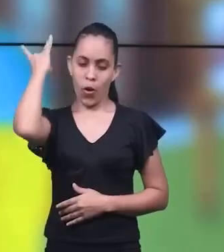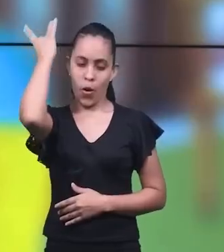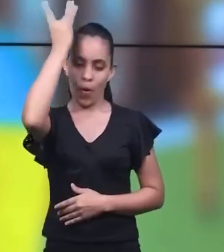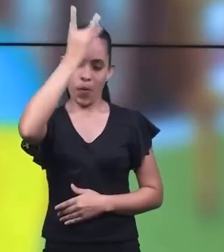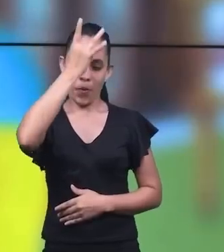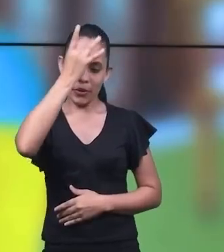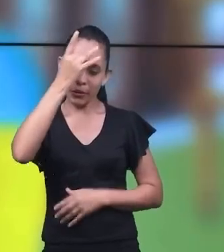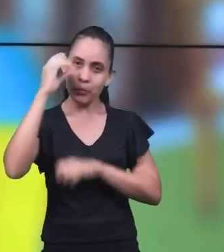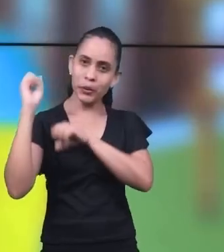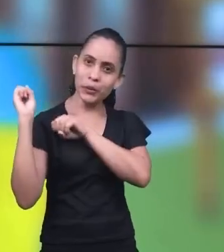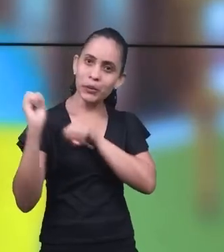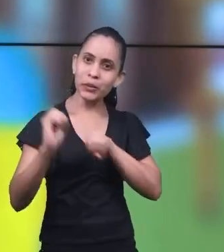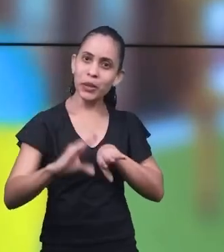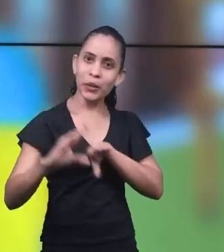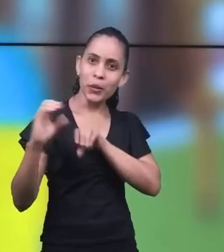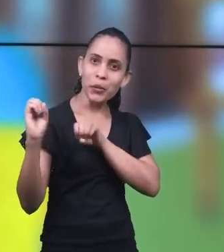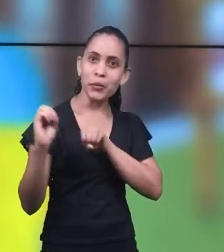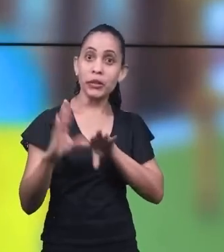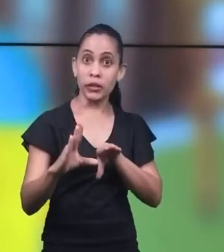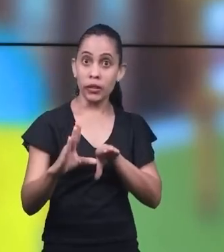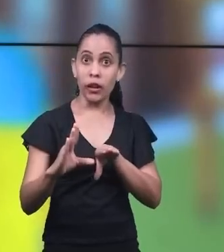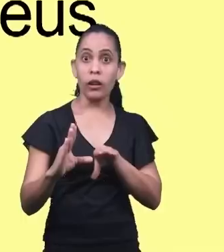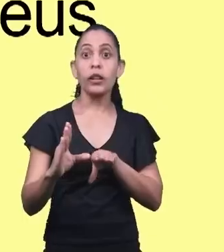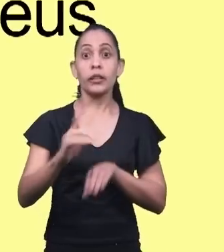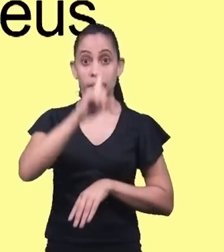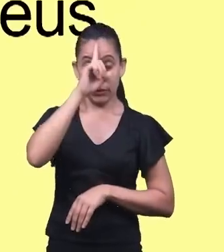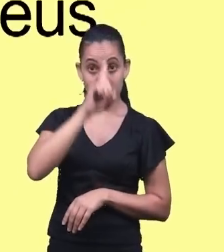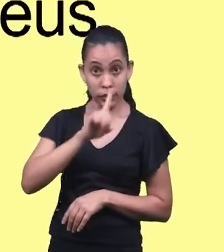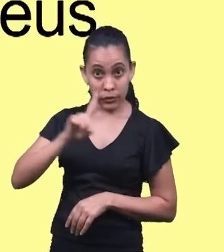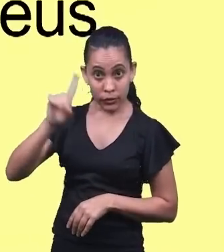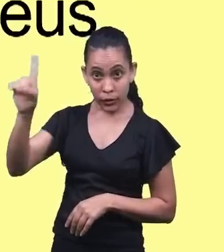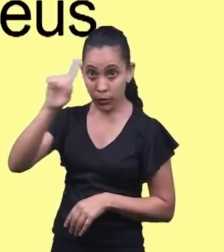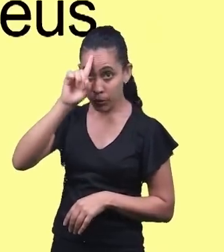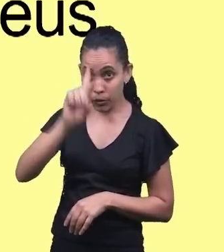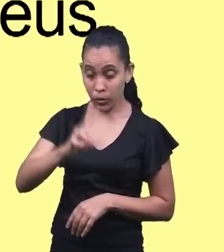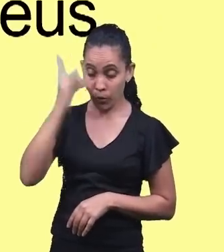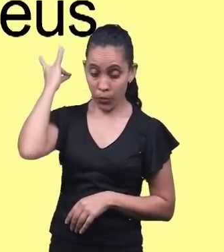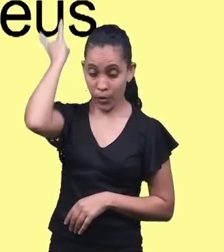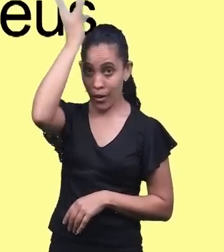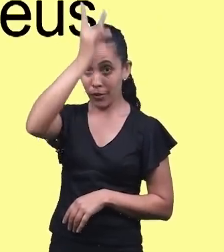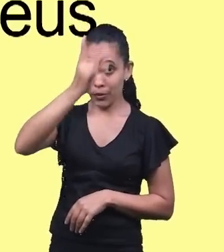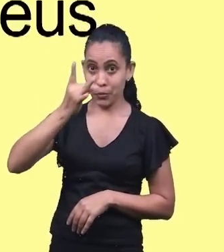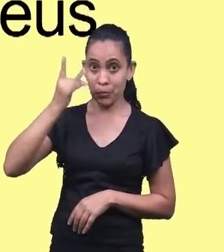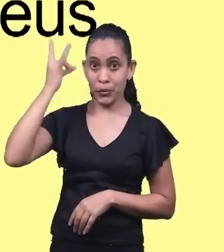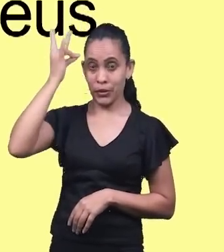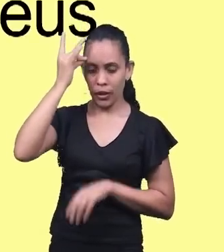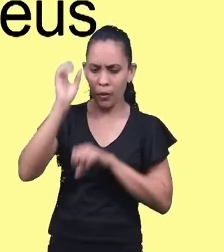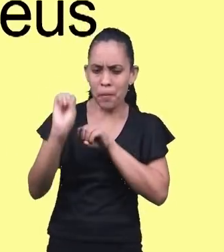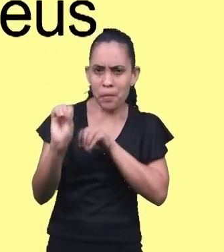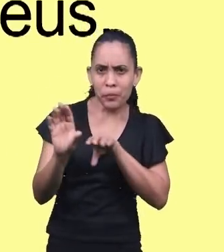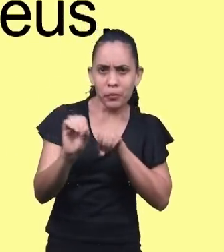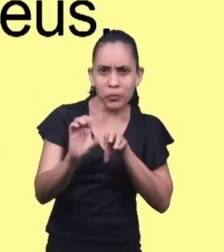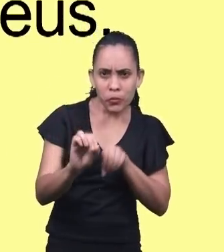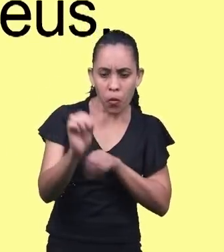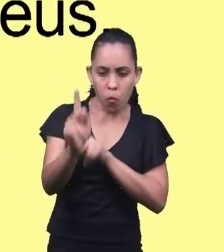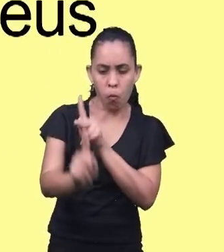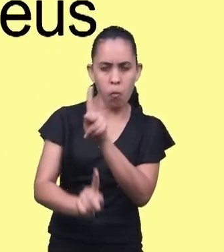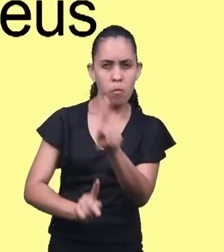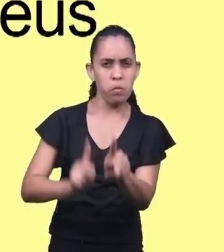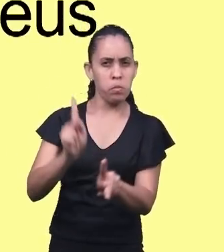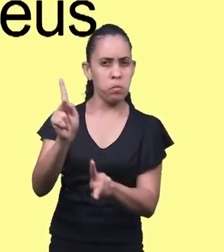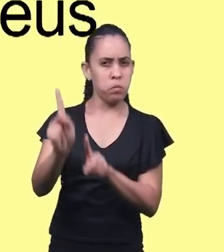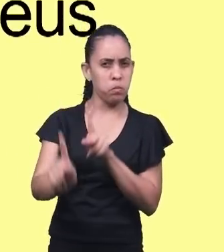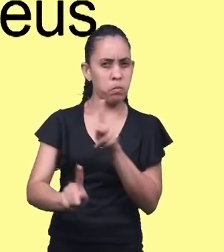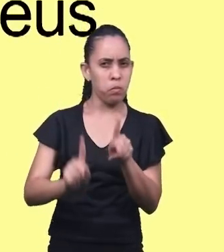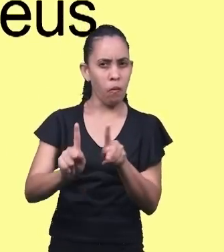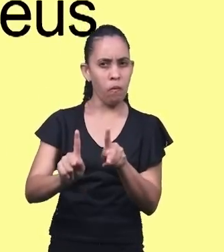teu bom espírito para os ensinar. Assim como Deus enviou o seu Espírito Santo para ensinar o